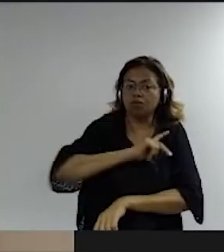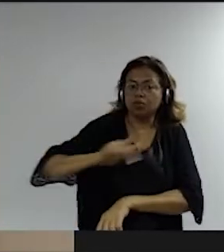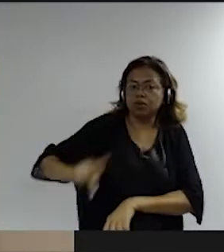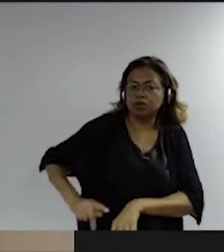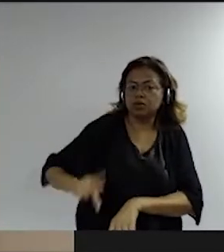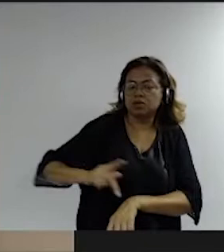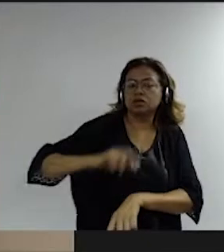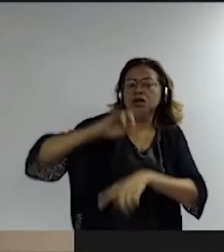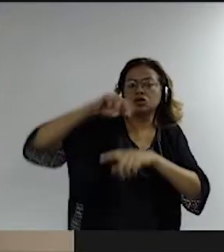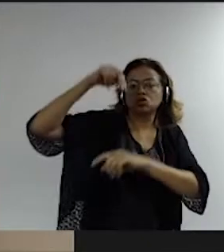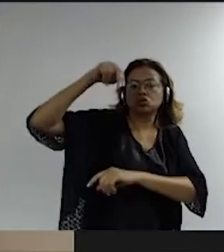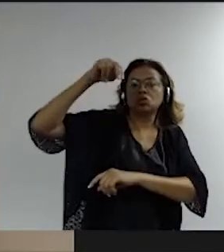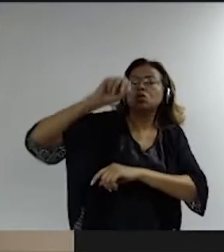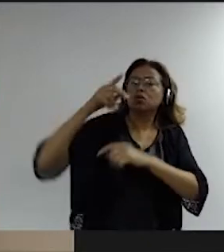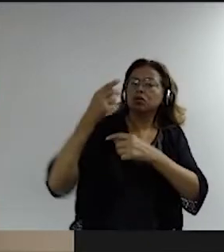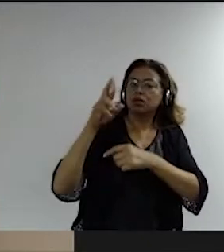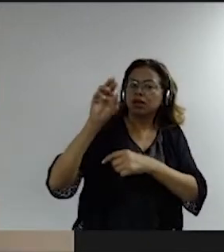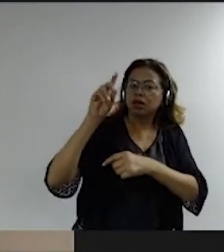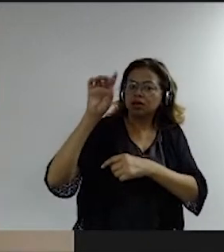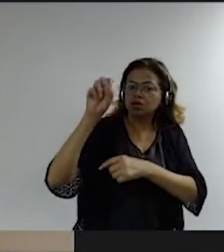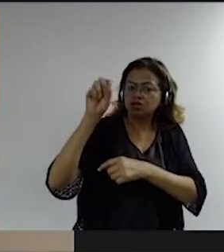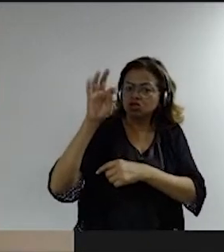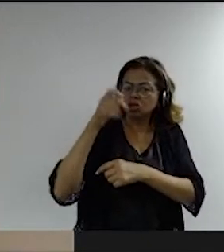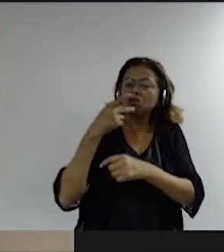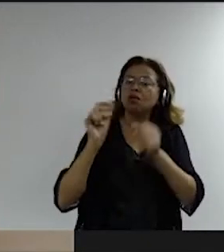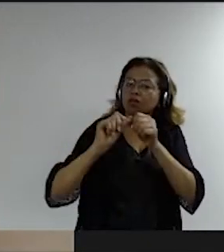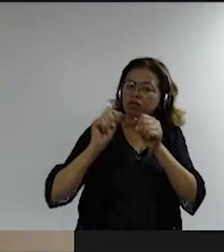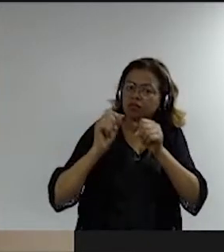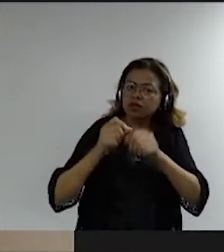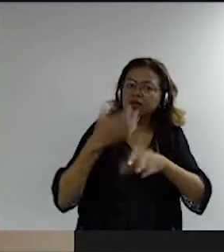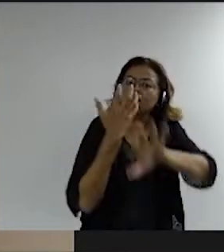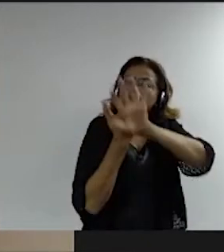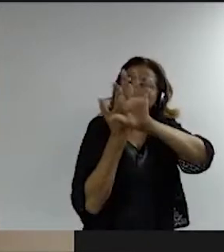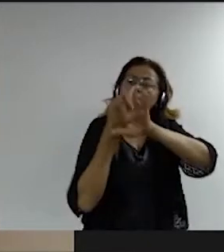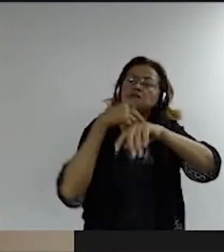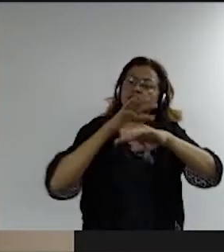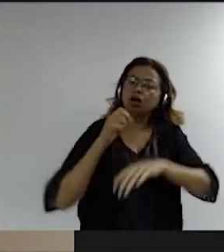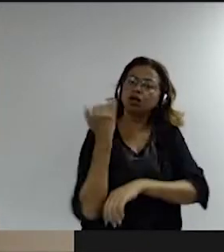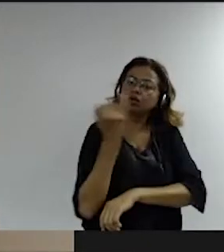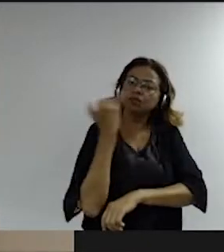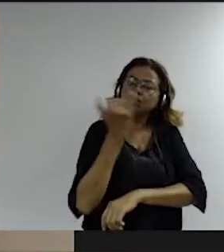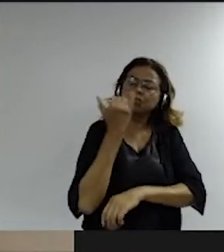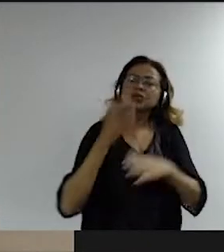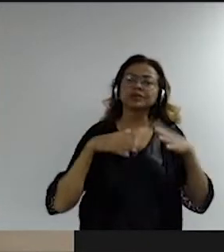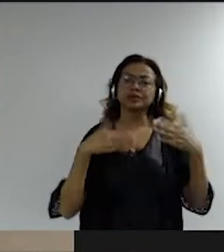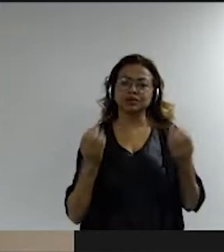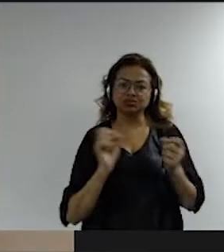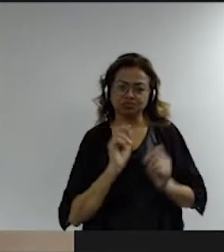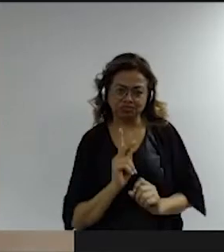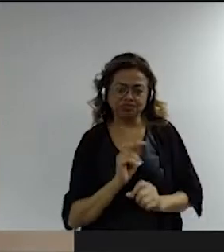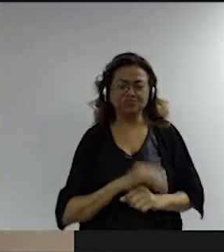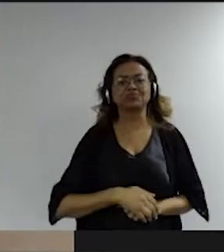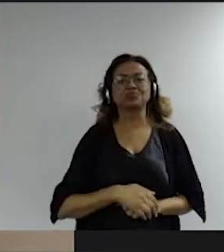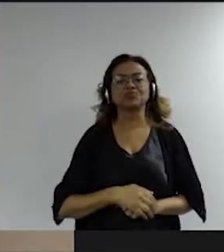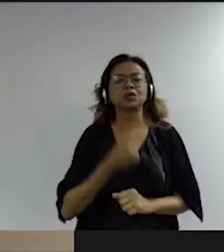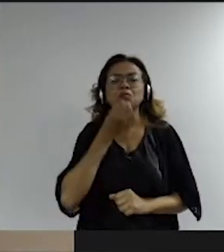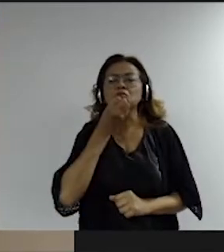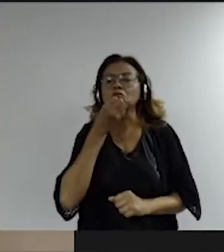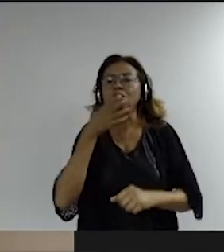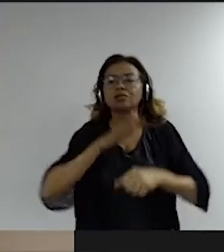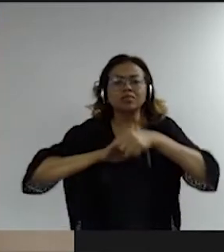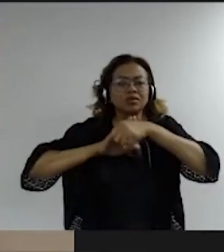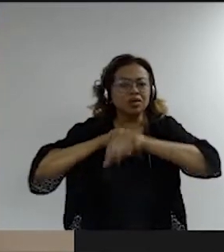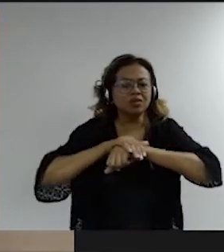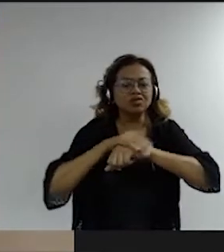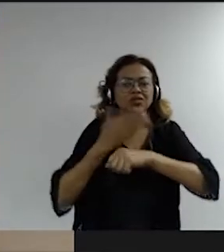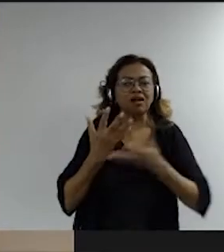é a função da Ordem dos Advogados, é a sua missão estatutária, uma das suas missões. Então, uma boa noite a todos.